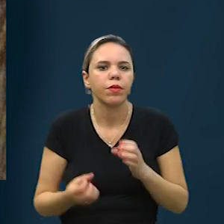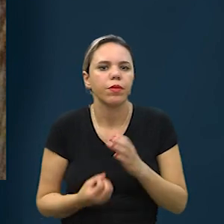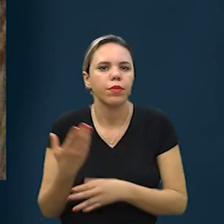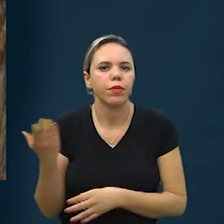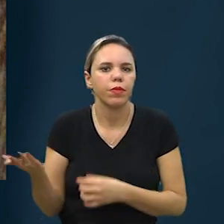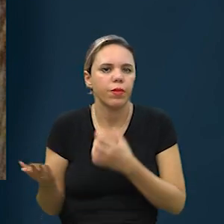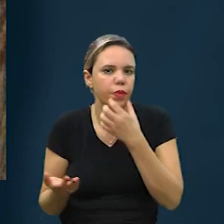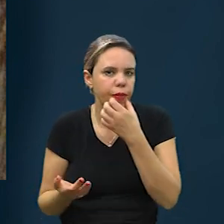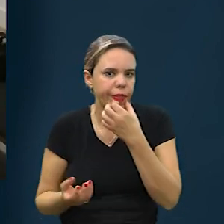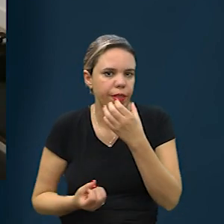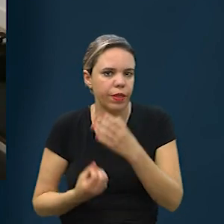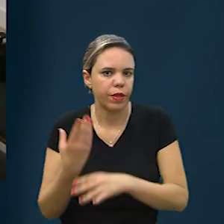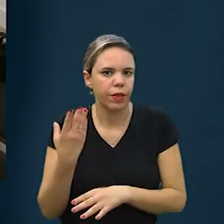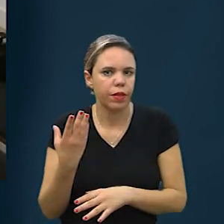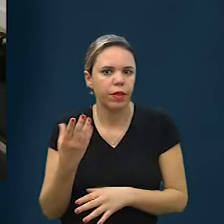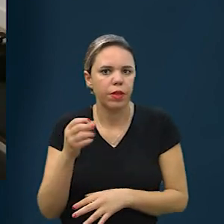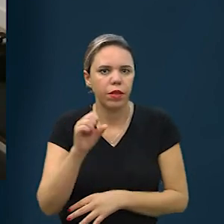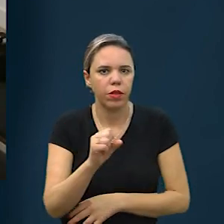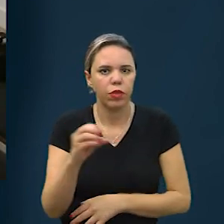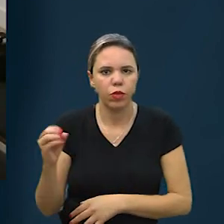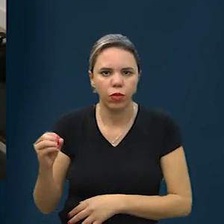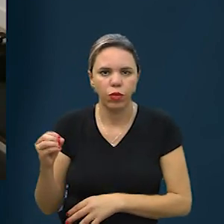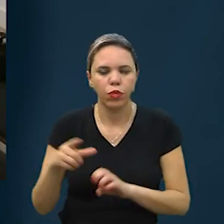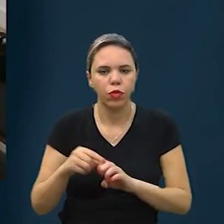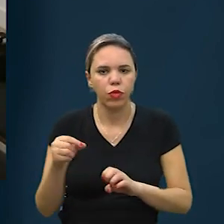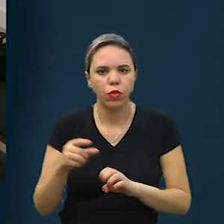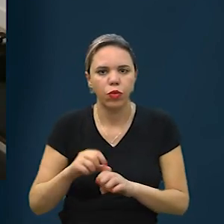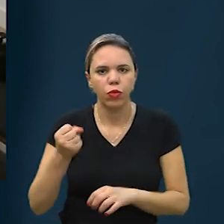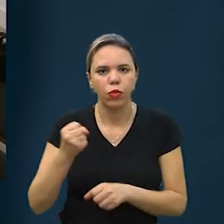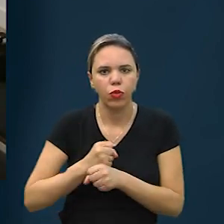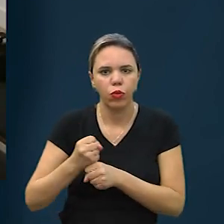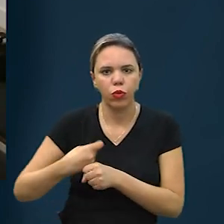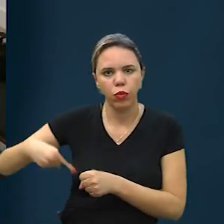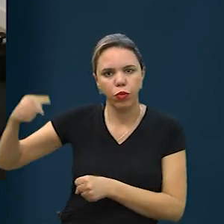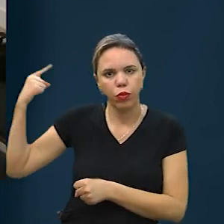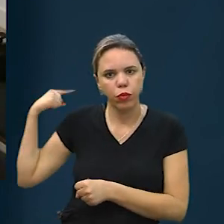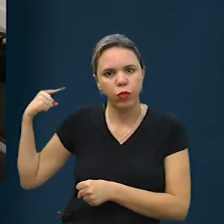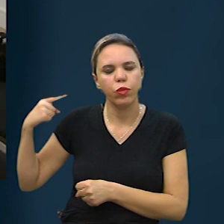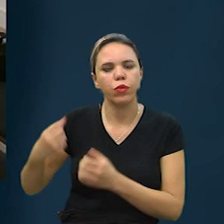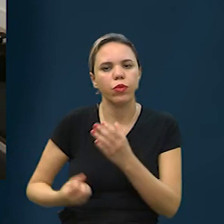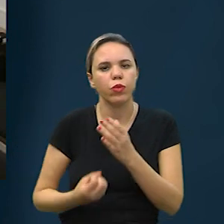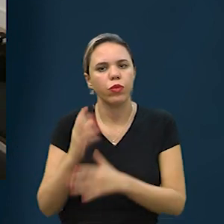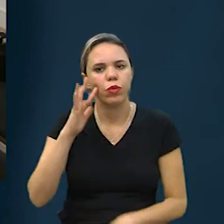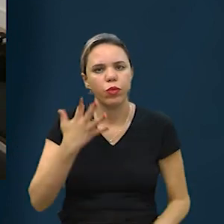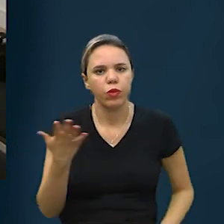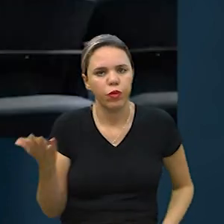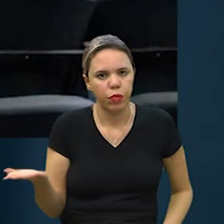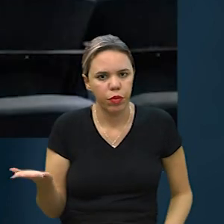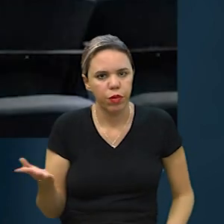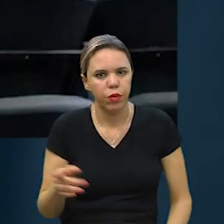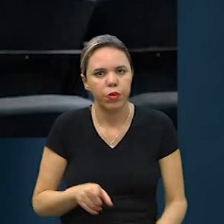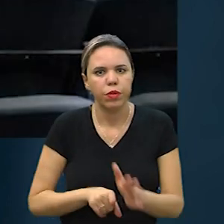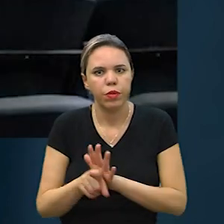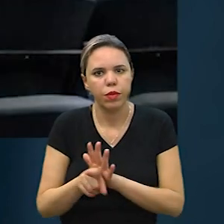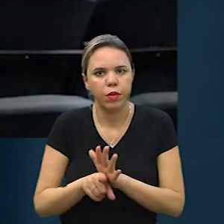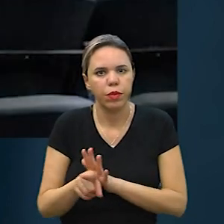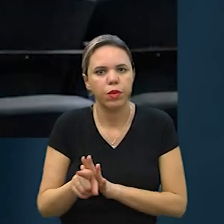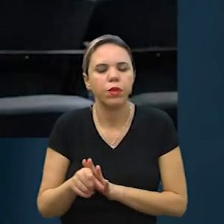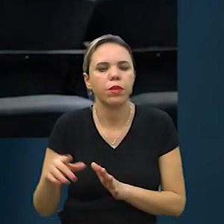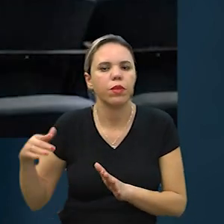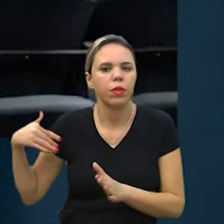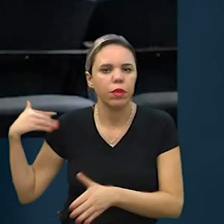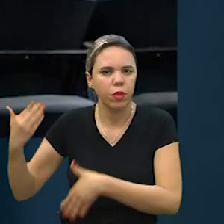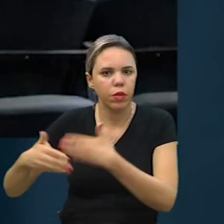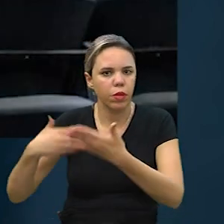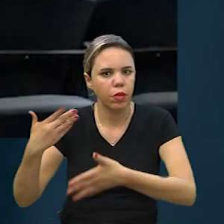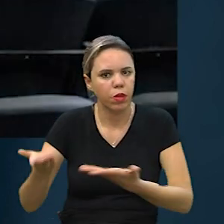Afroempreendedora. Ela nasce com 800 empreendedores há 8 anos atrás, né, fruto dessa pesquisa, e